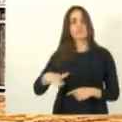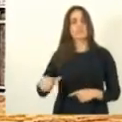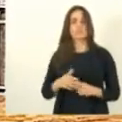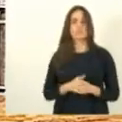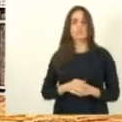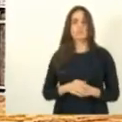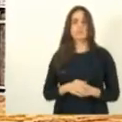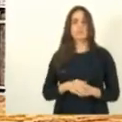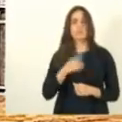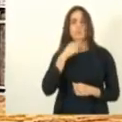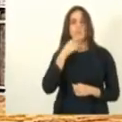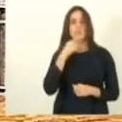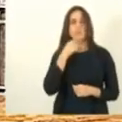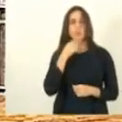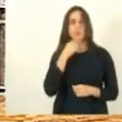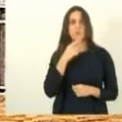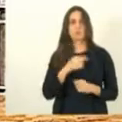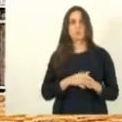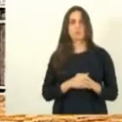Mas não adianta